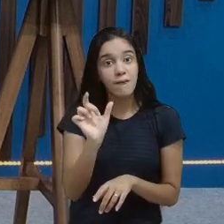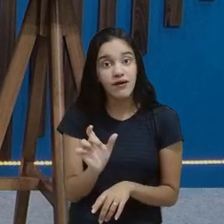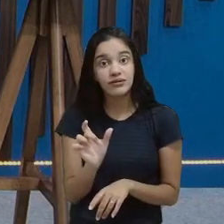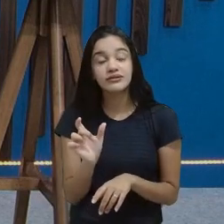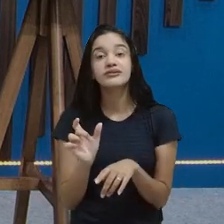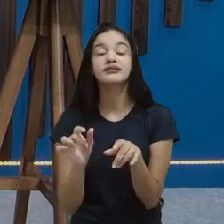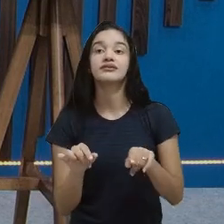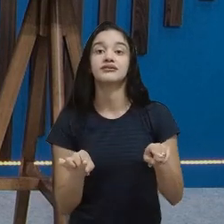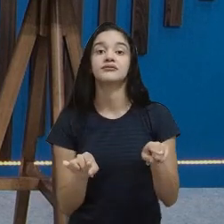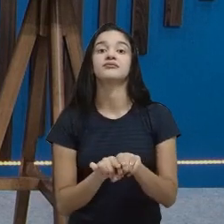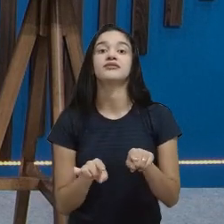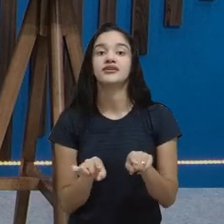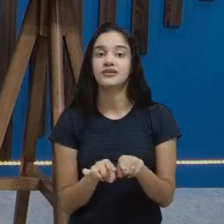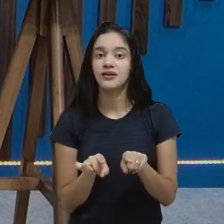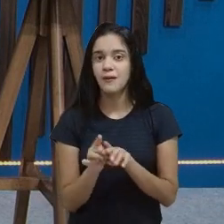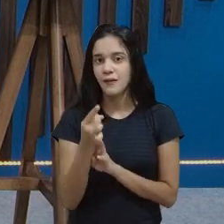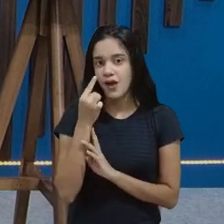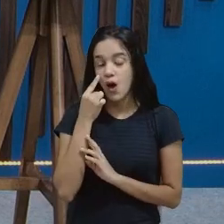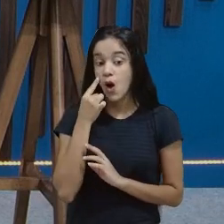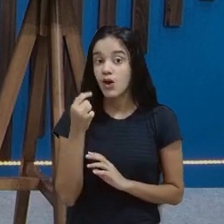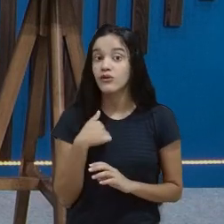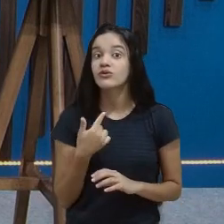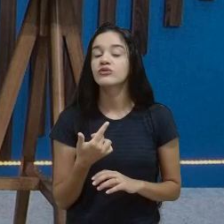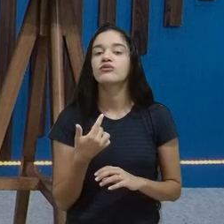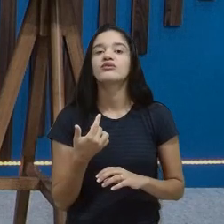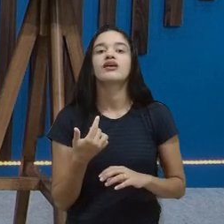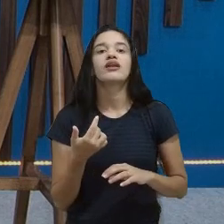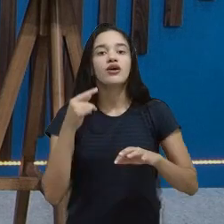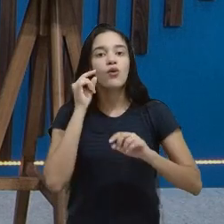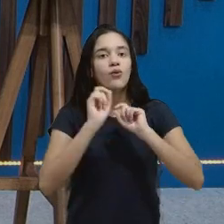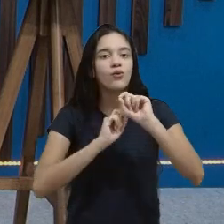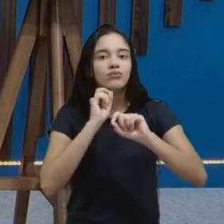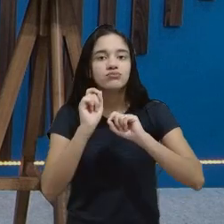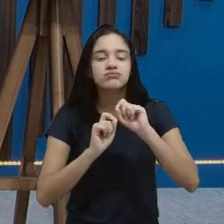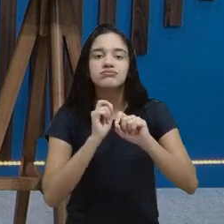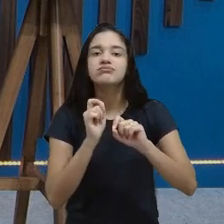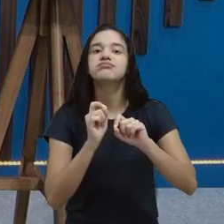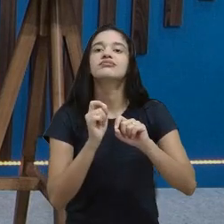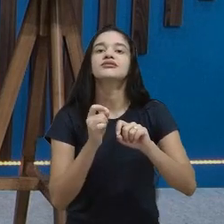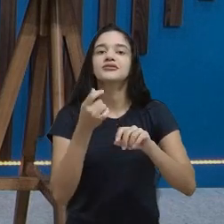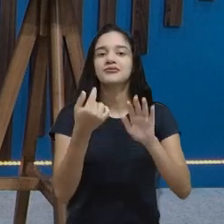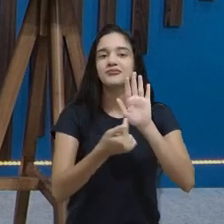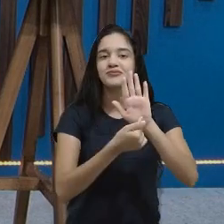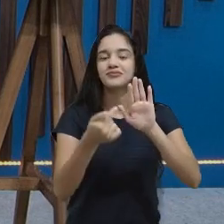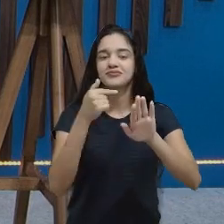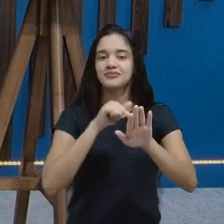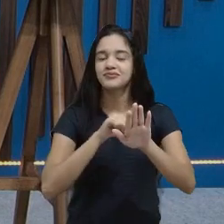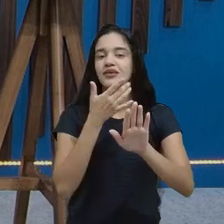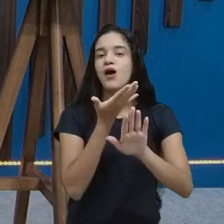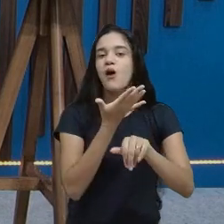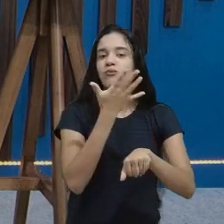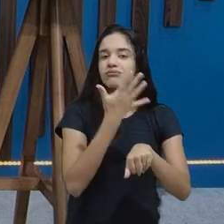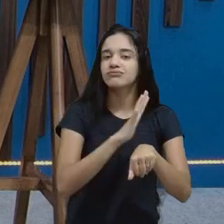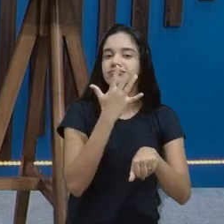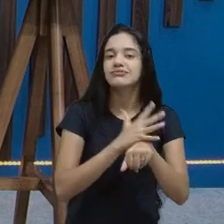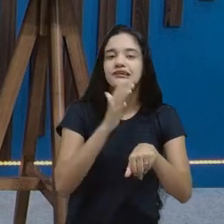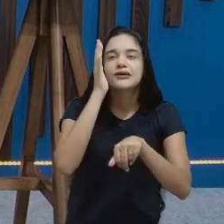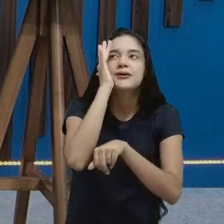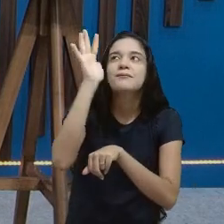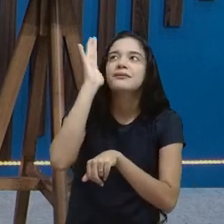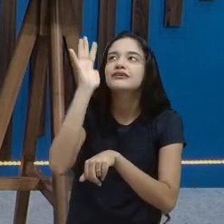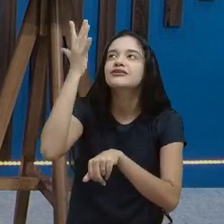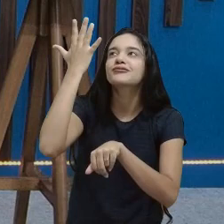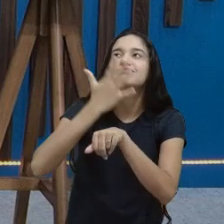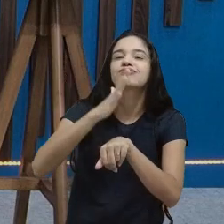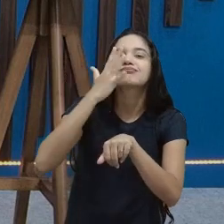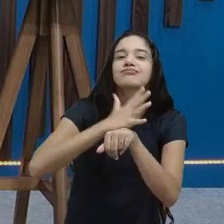Dê asas. Olha, quando eu falo asas, eu estou falando no sentido figurado, né? Dê asas à sua